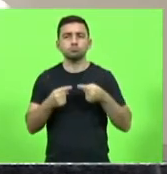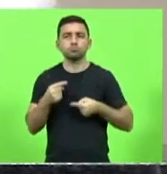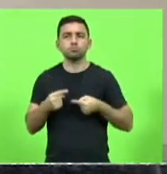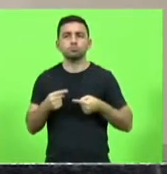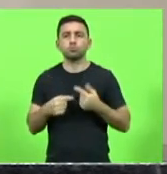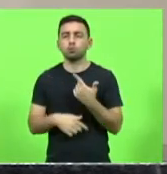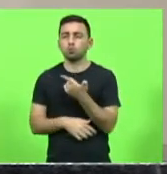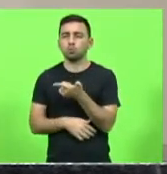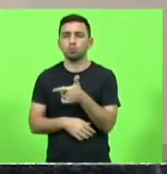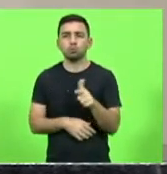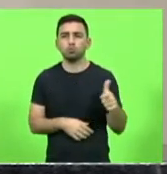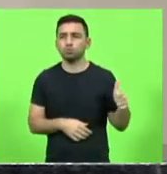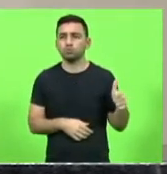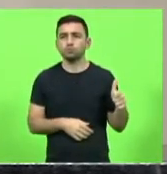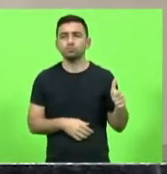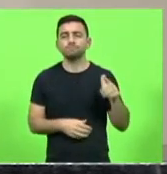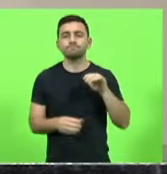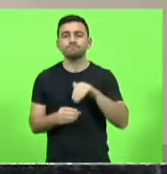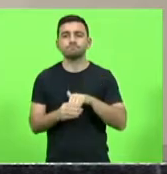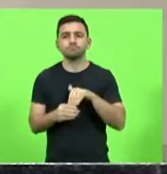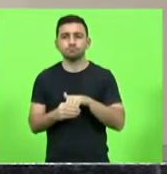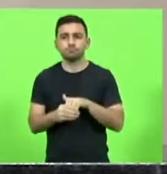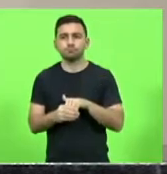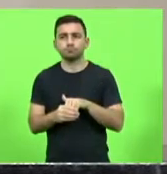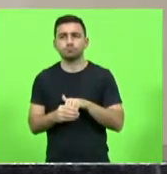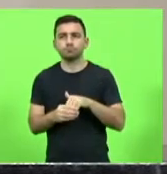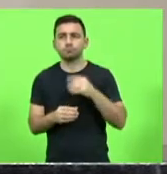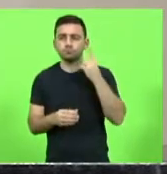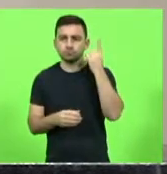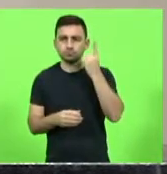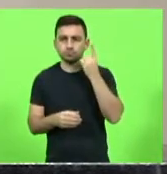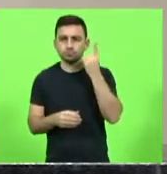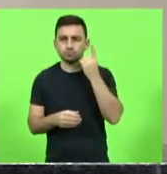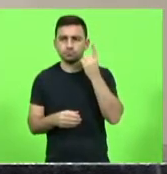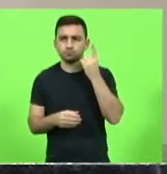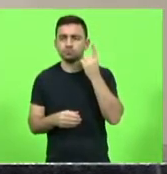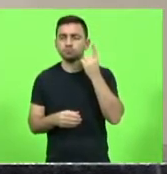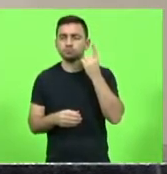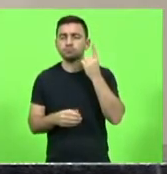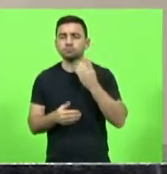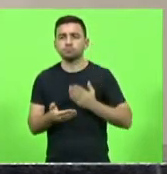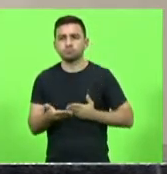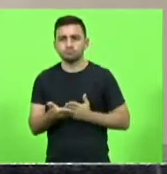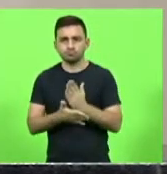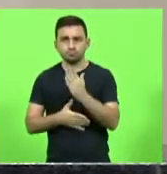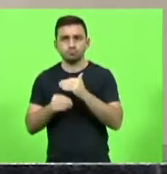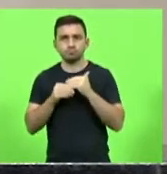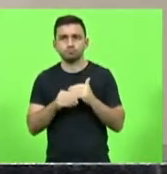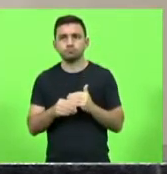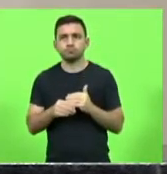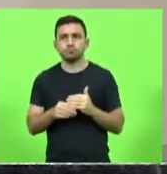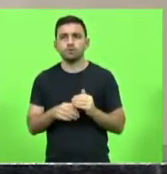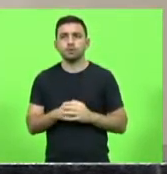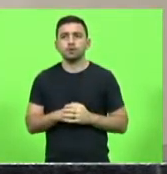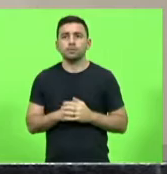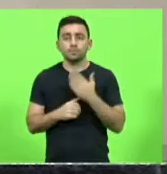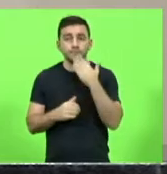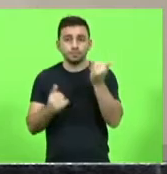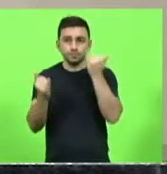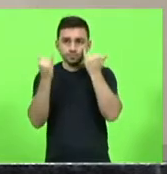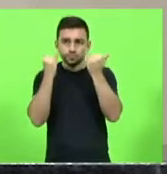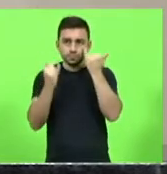Não havendo quem queira discutir, em votação. Deputados que aprovam, permaneçam como se encontra. Aprovado por unanimidade. Pedido de